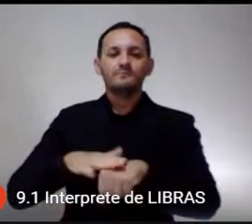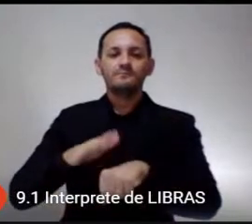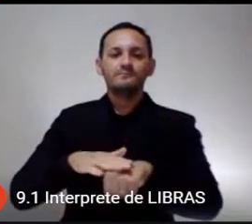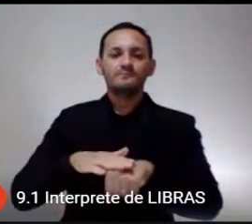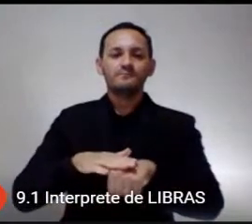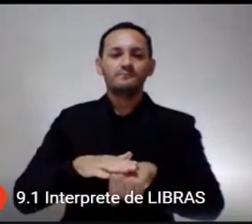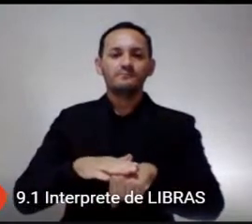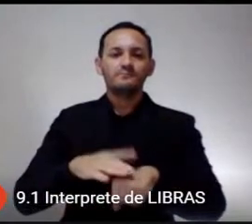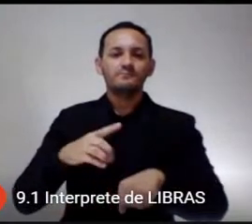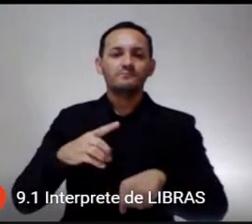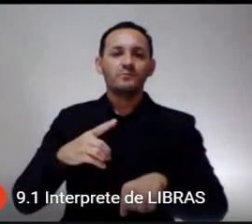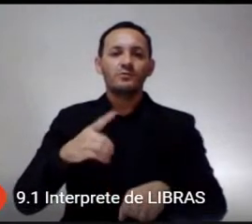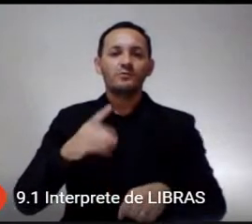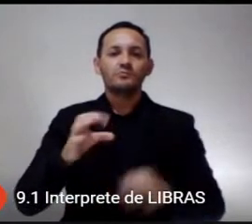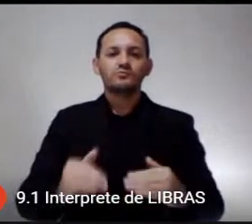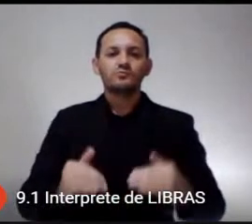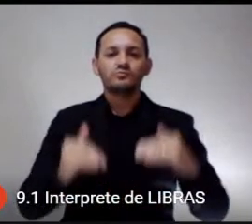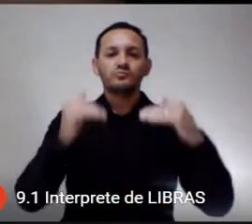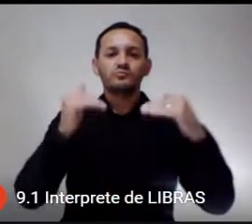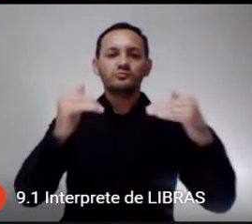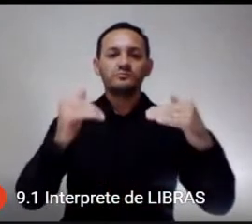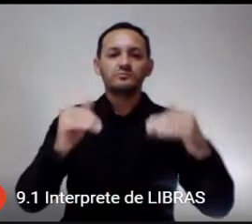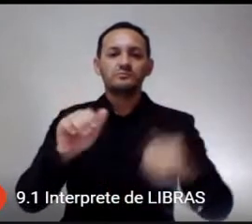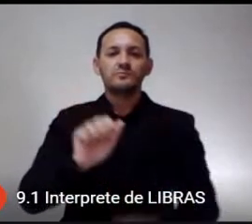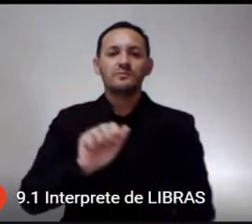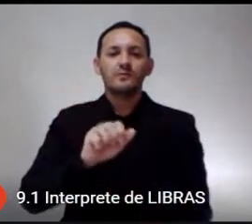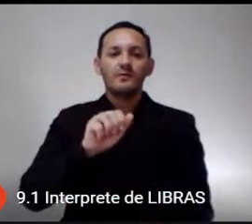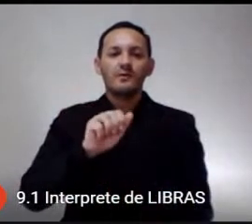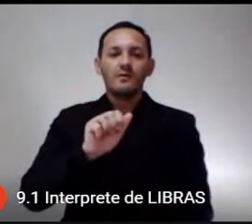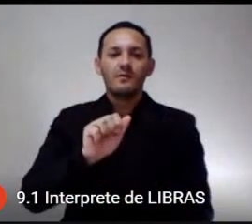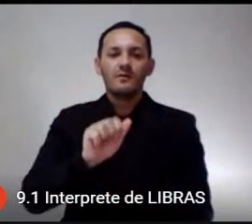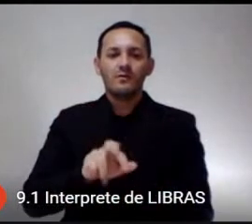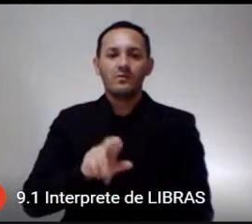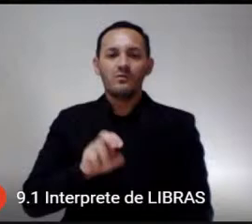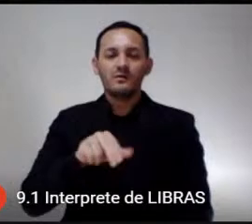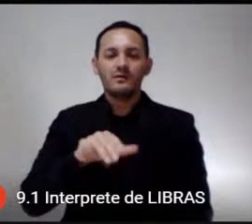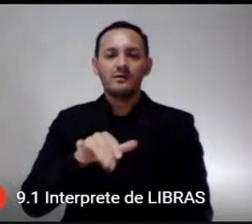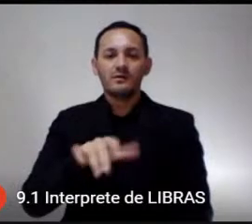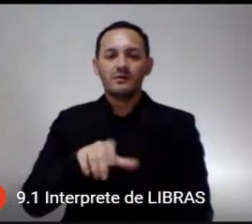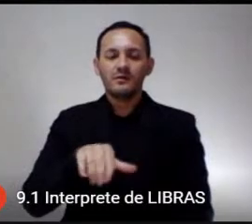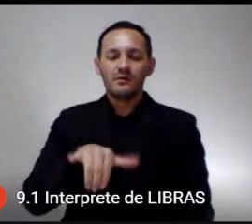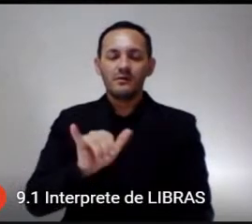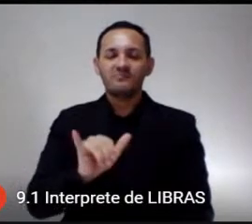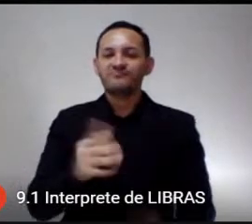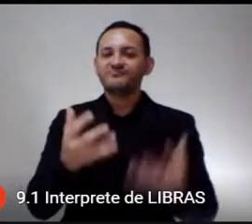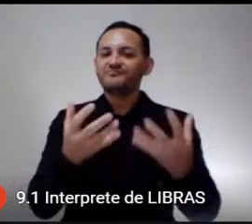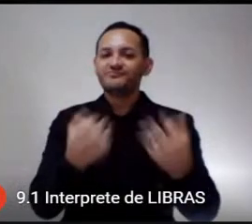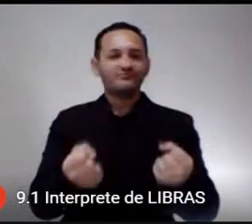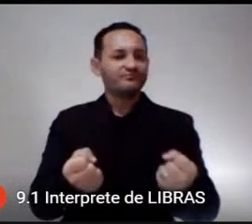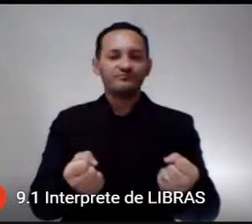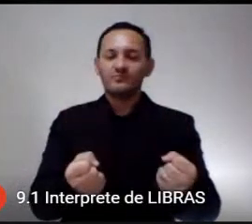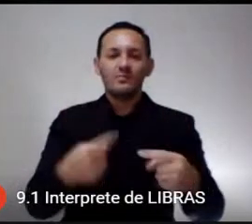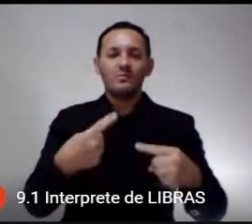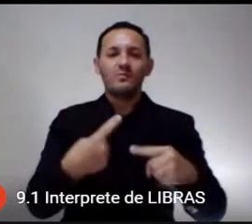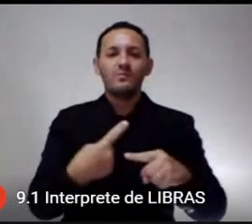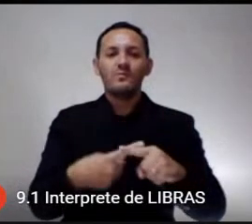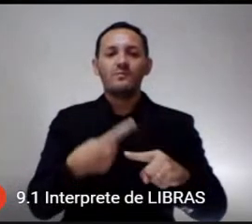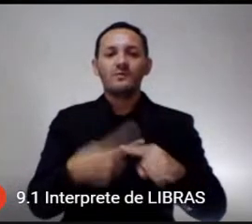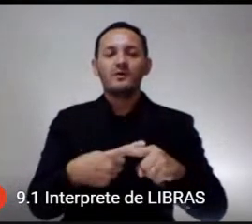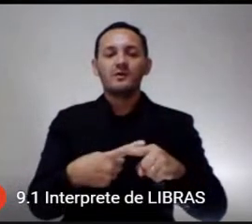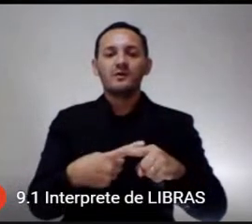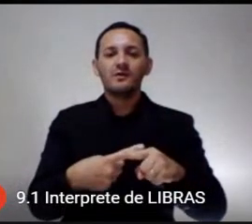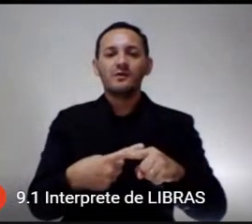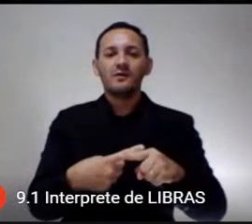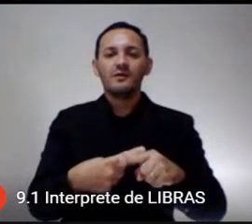no sentido de não conhecer do recurso em razão de sua intempestividade, citando